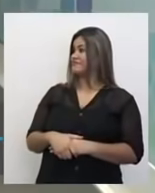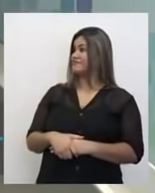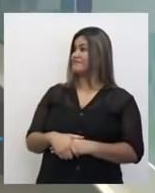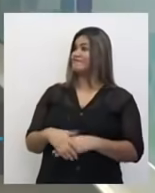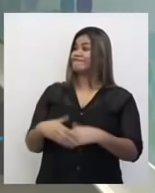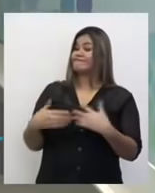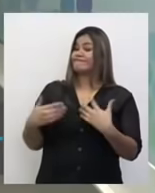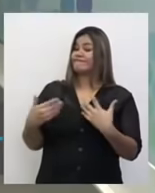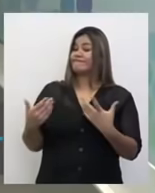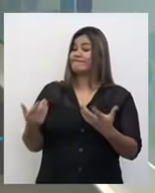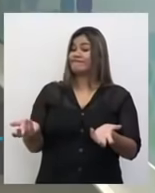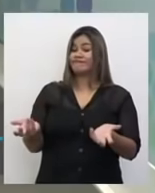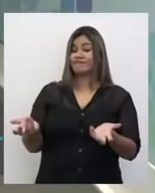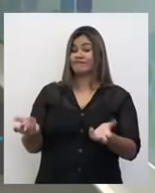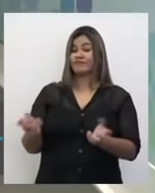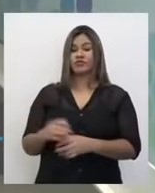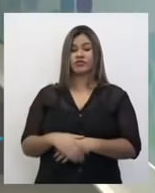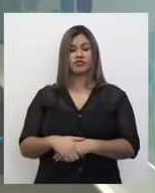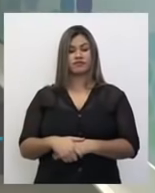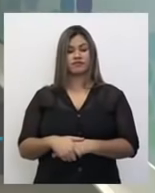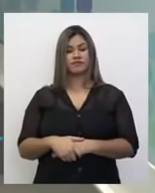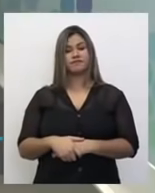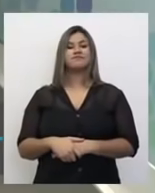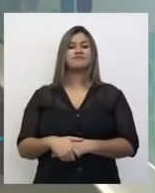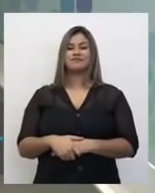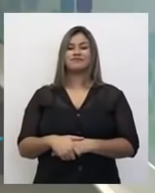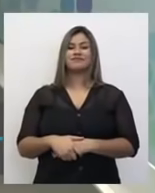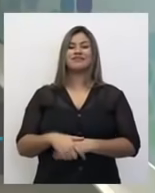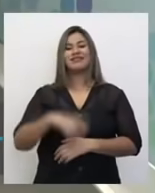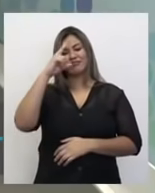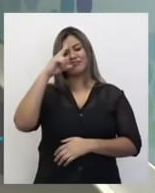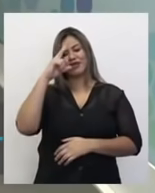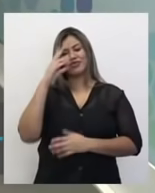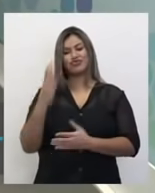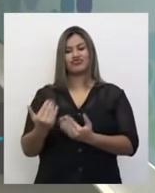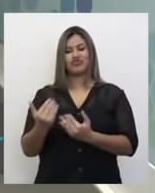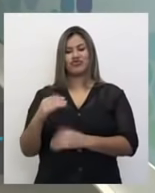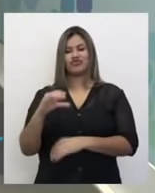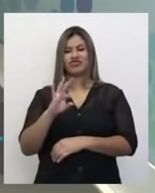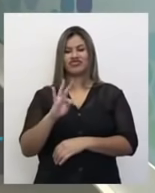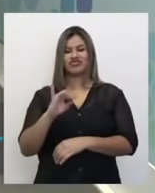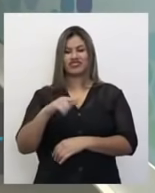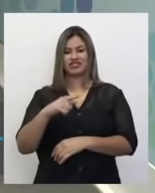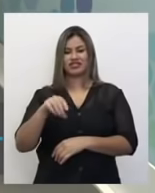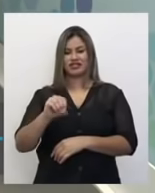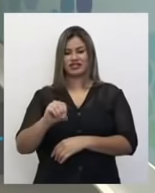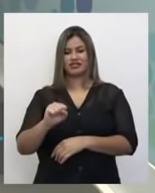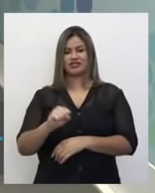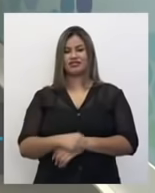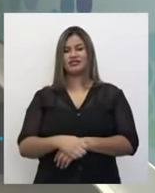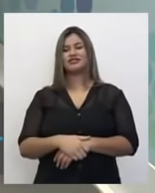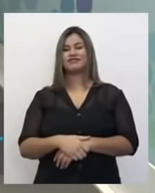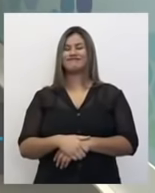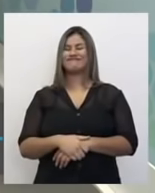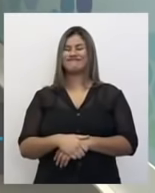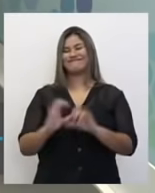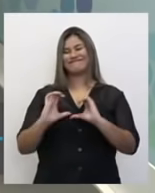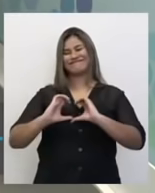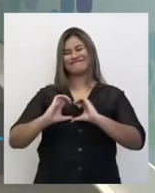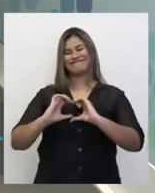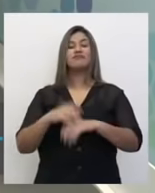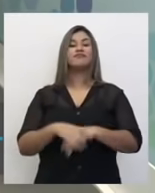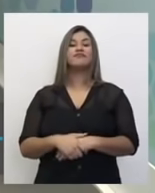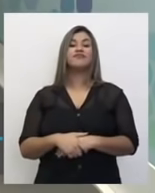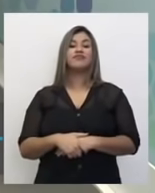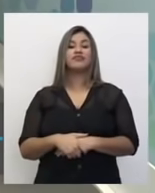"Então, ô, Fabi, lembraram de jovens titãs também aqui. Jovens titãs é muito amor. Lembraram na